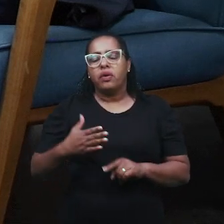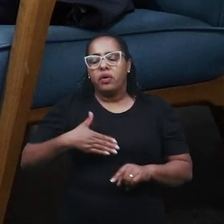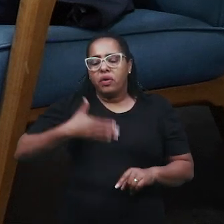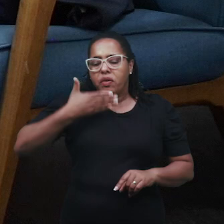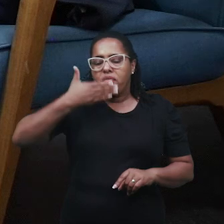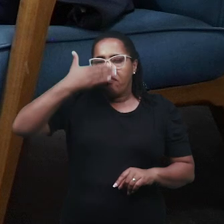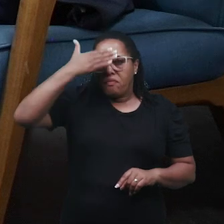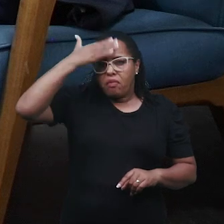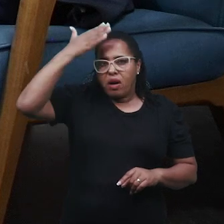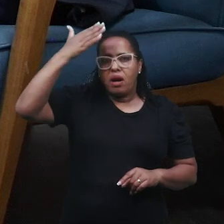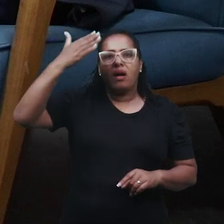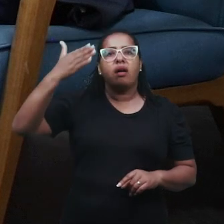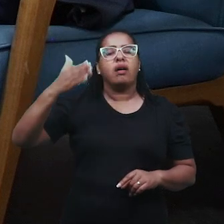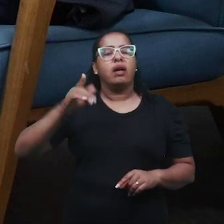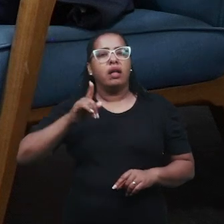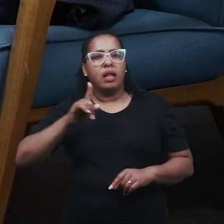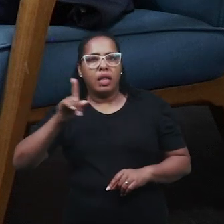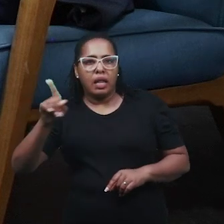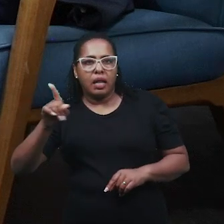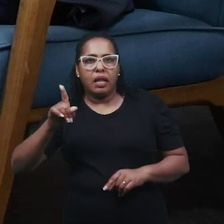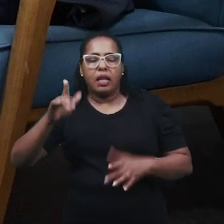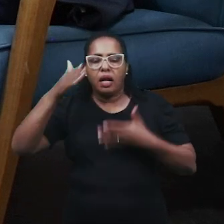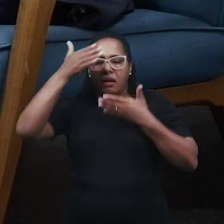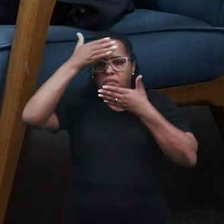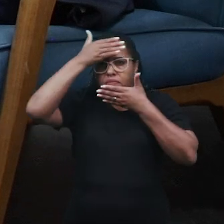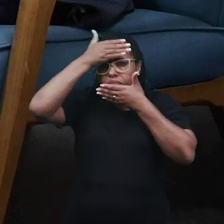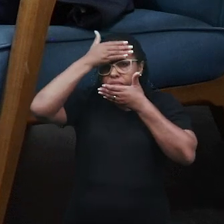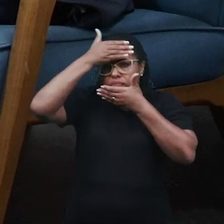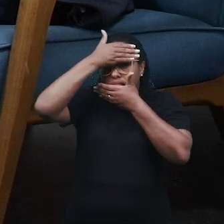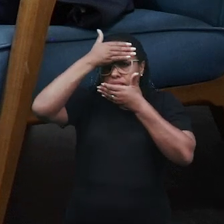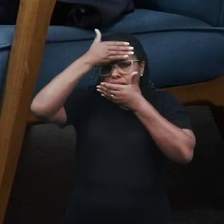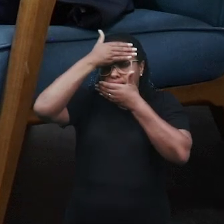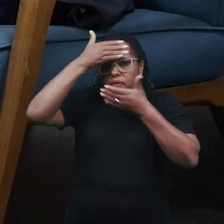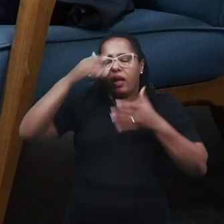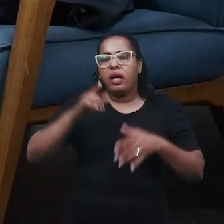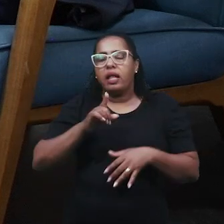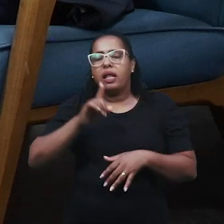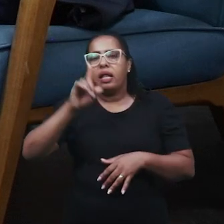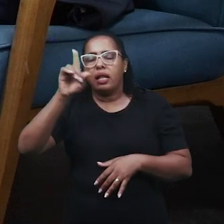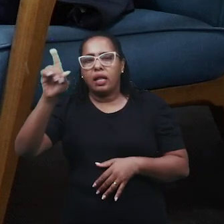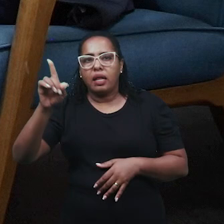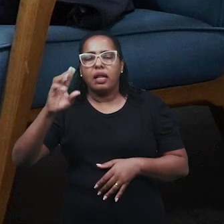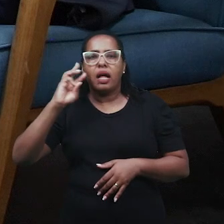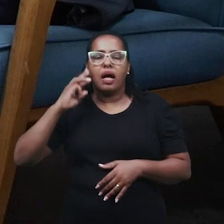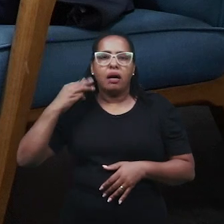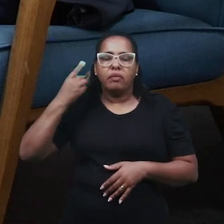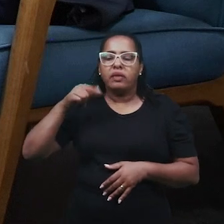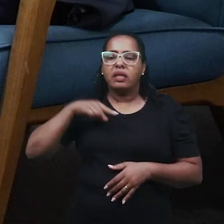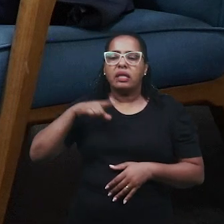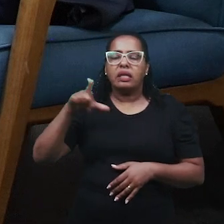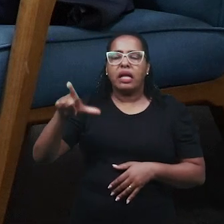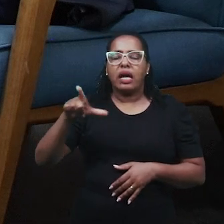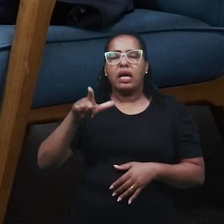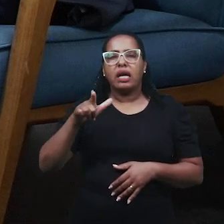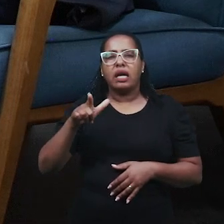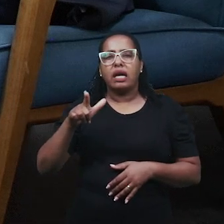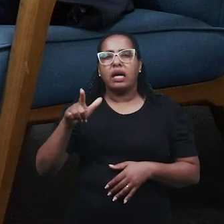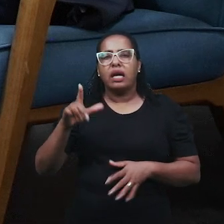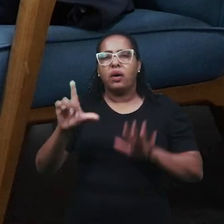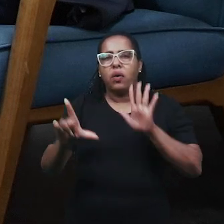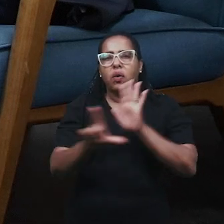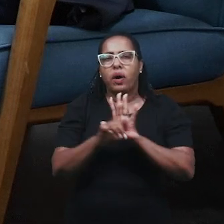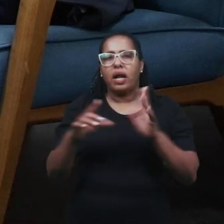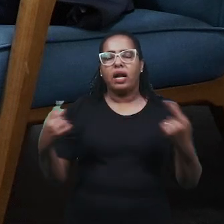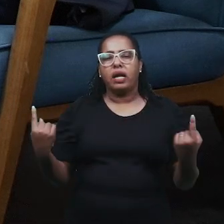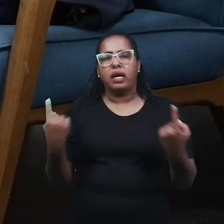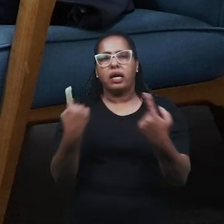muçulmana, onde, por exemplo, no Uzbequistão, hoje, existe até a lei contra, como se chama,